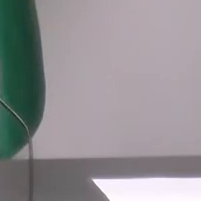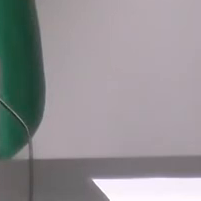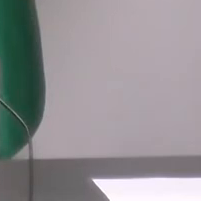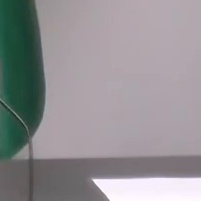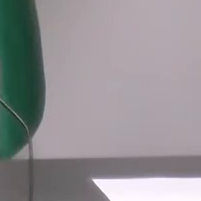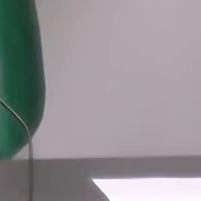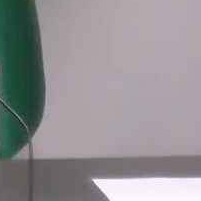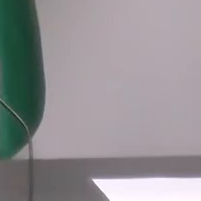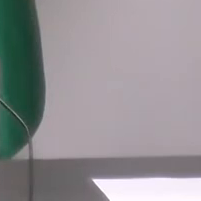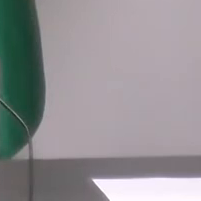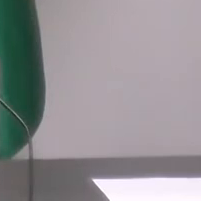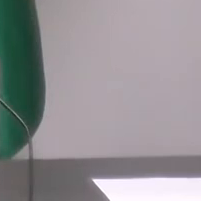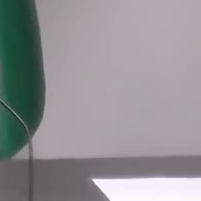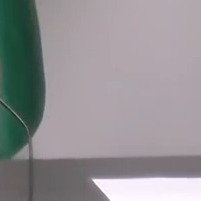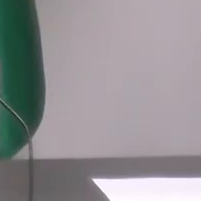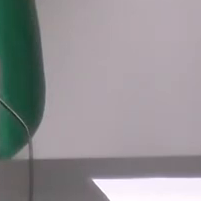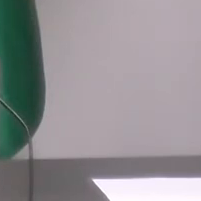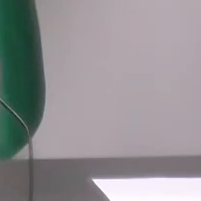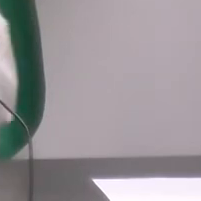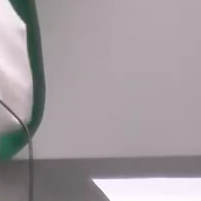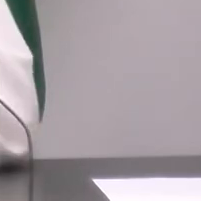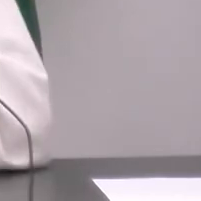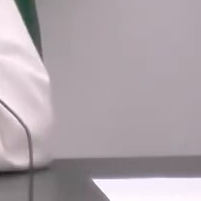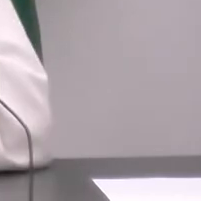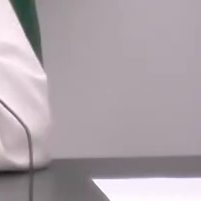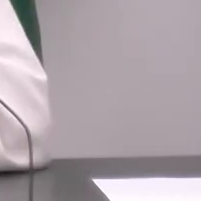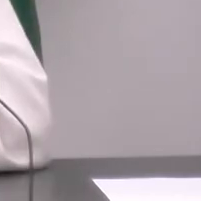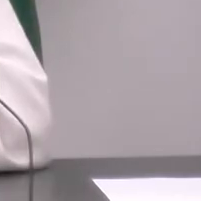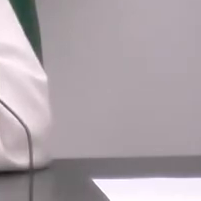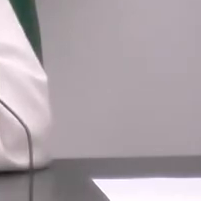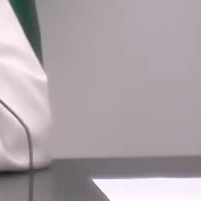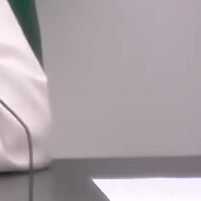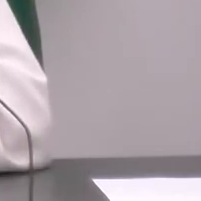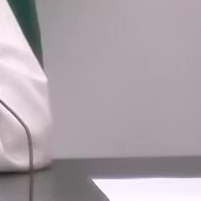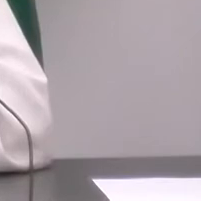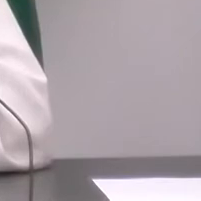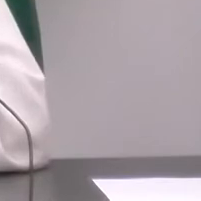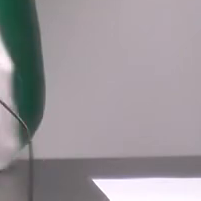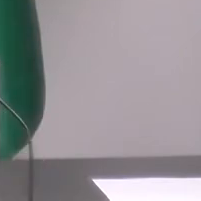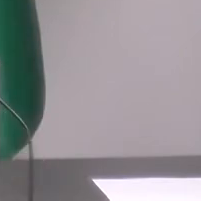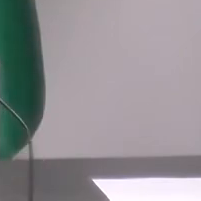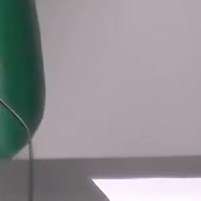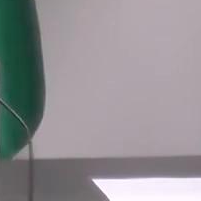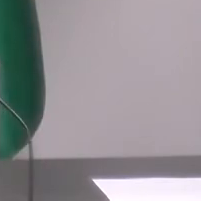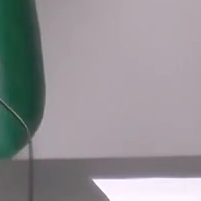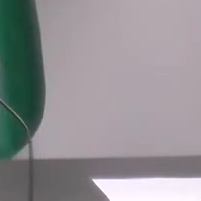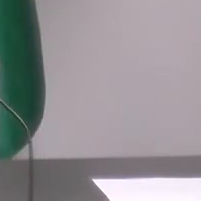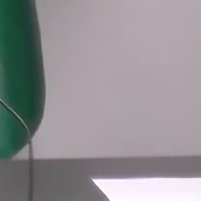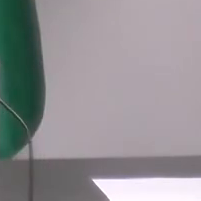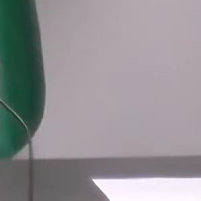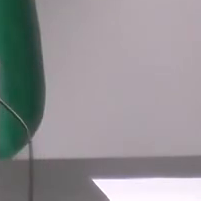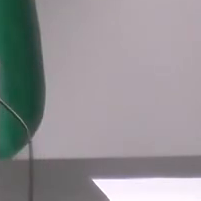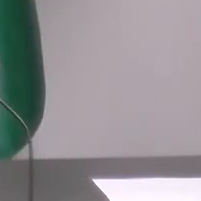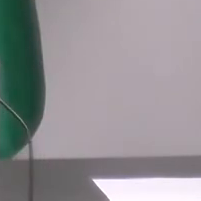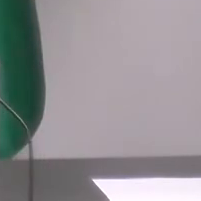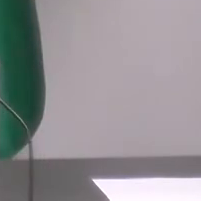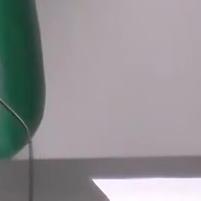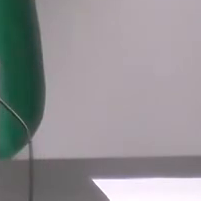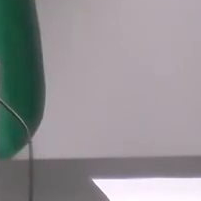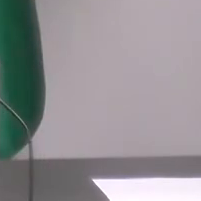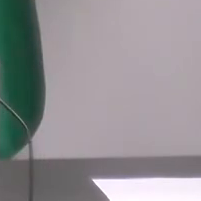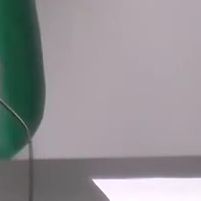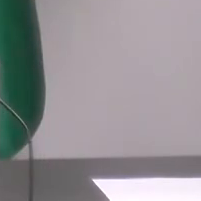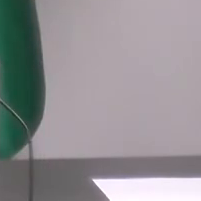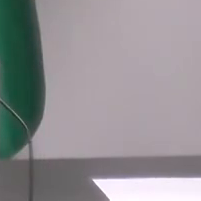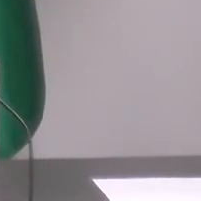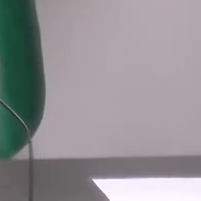tiranossauros rex dessa causa não vou dizer que isso me surpreendi mas apresentado assim